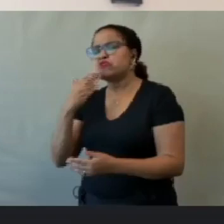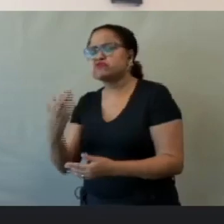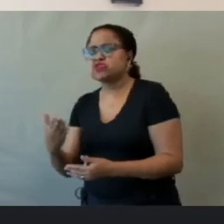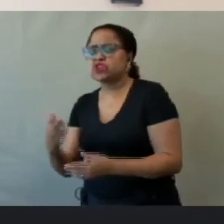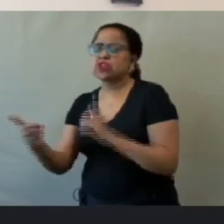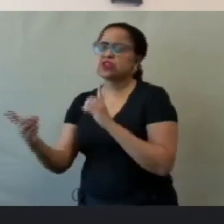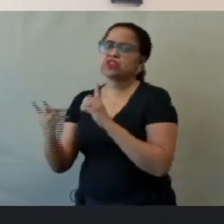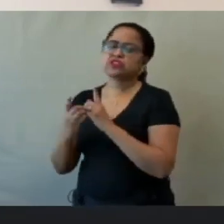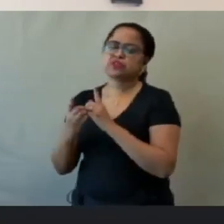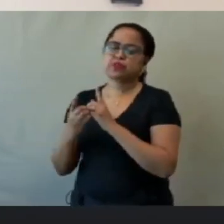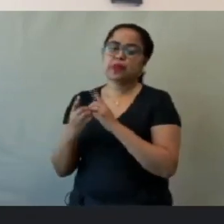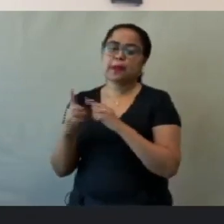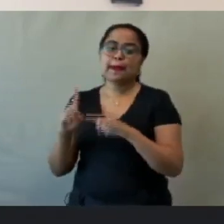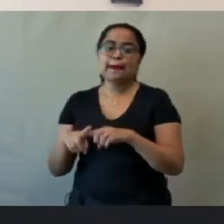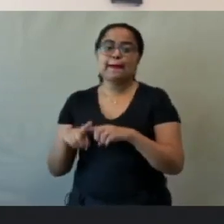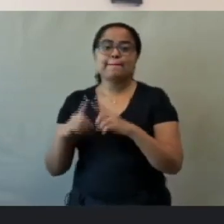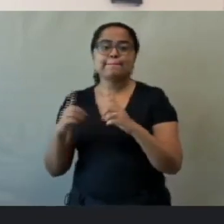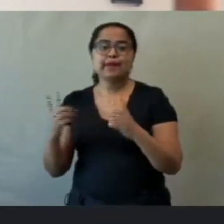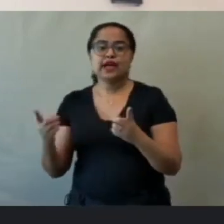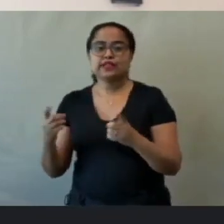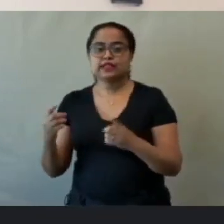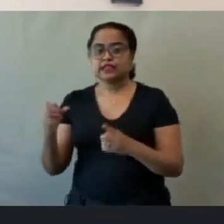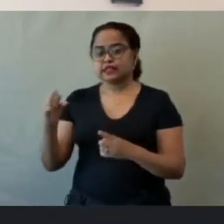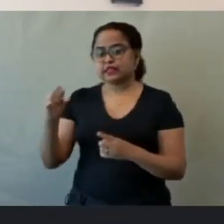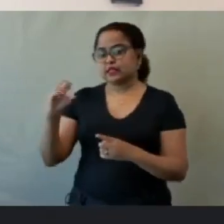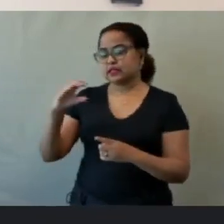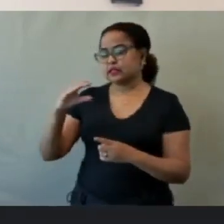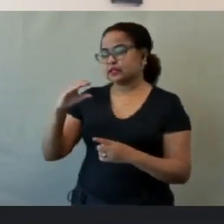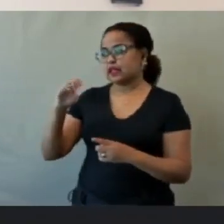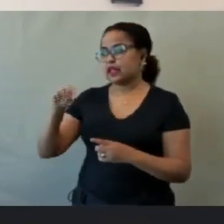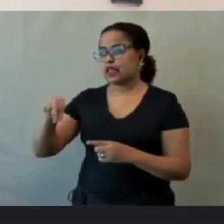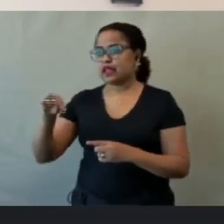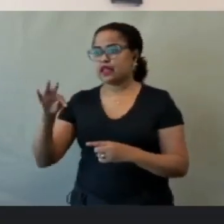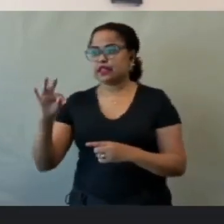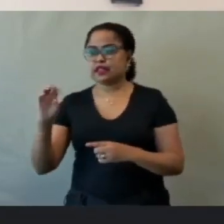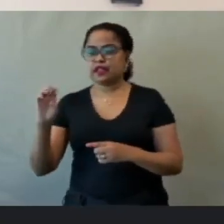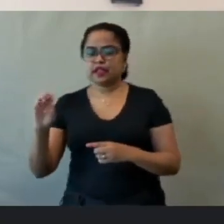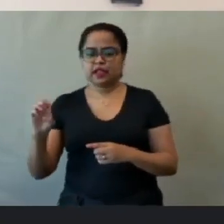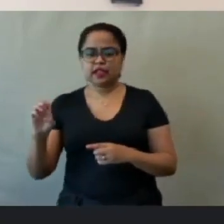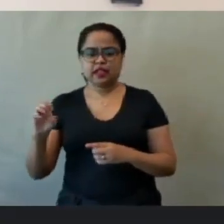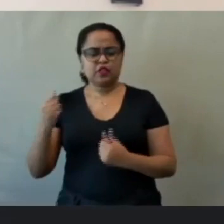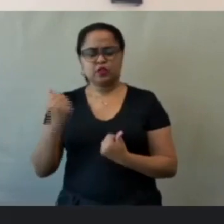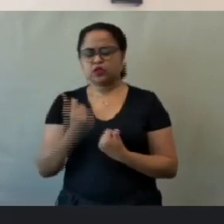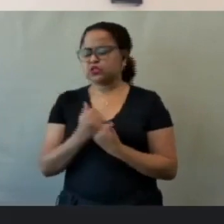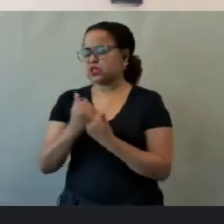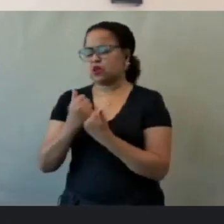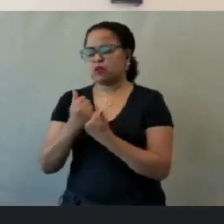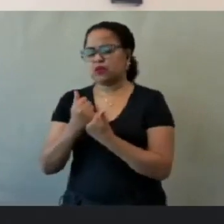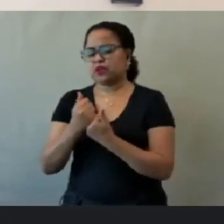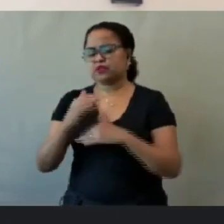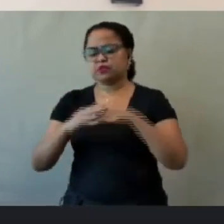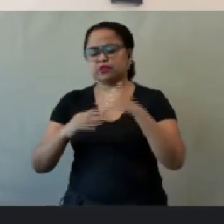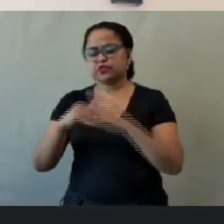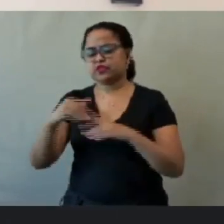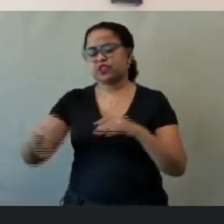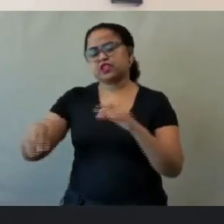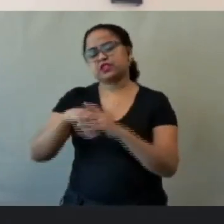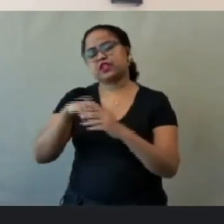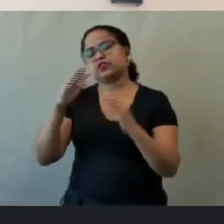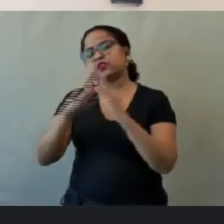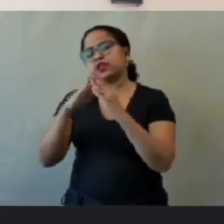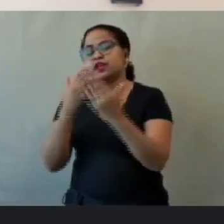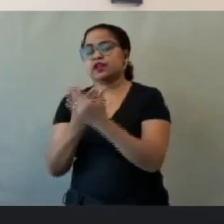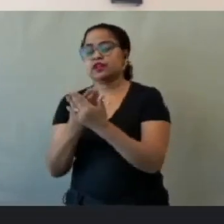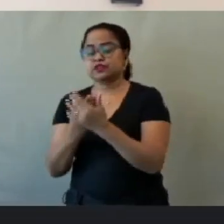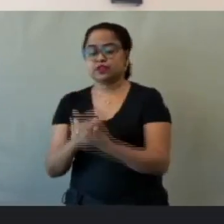Mas nós não defendemos, enquanto CNTE, que esses profissionais estejam no espaço da escola. Bom, gente, eu acho que